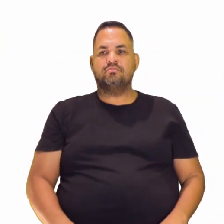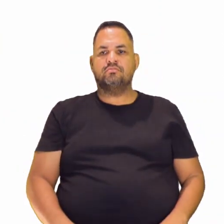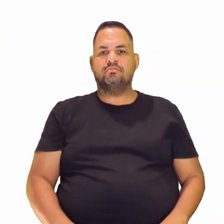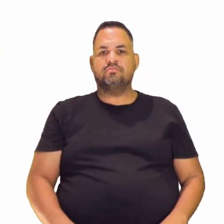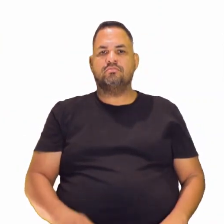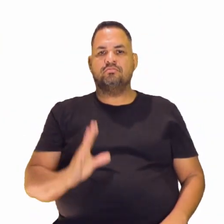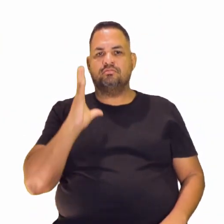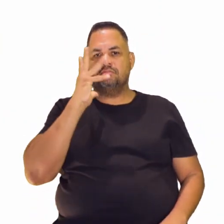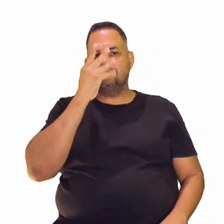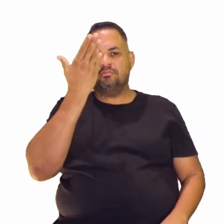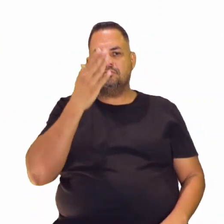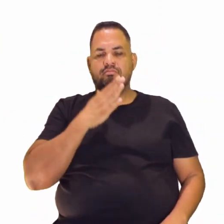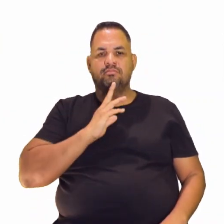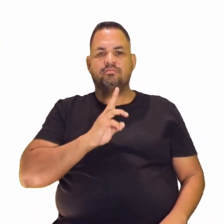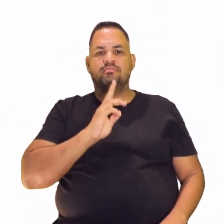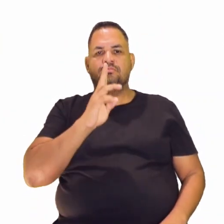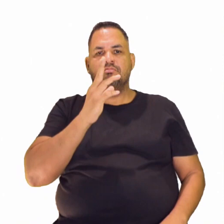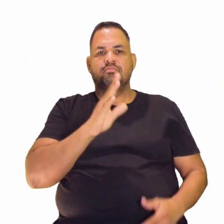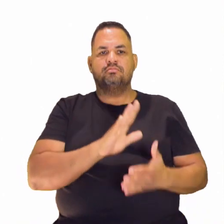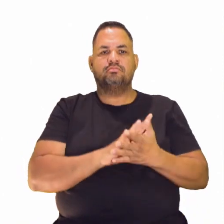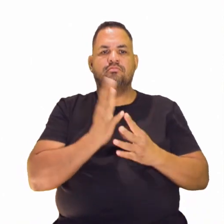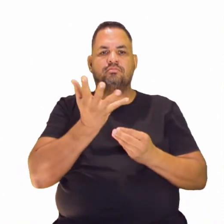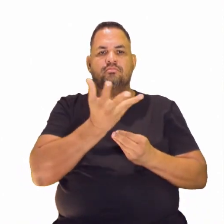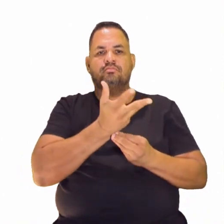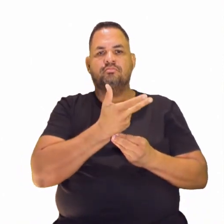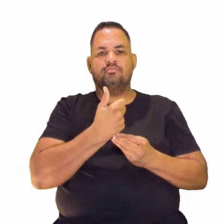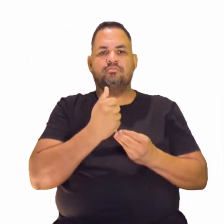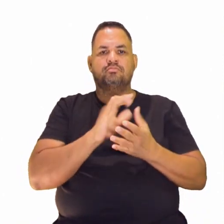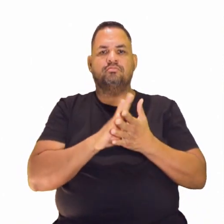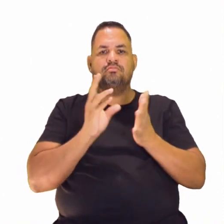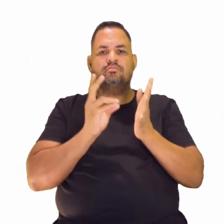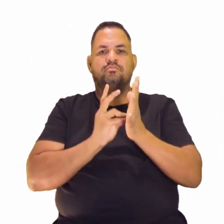E vamos seguir, então, com a nossa aula. A arte indígena,